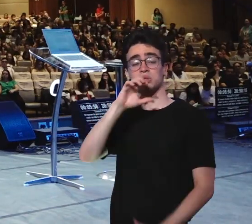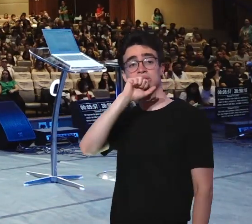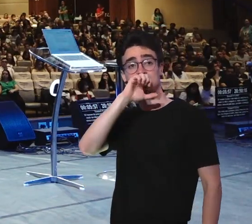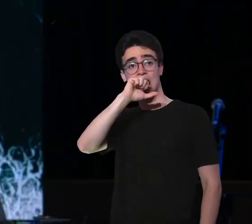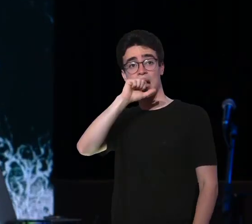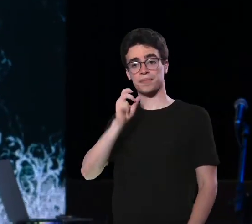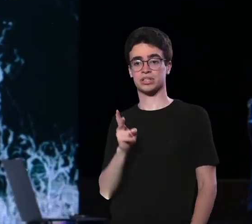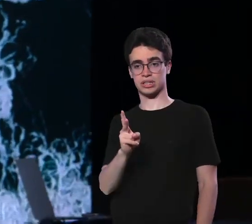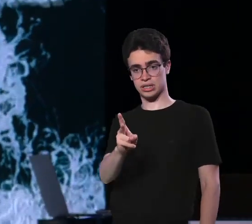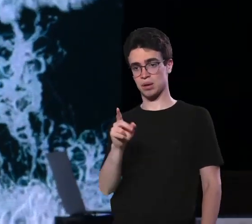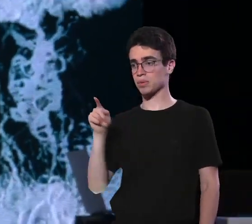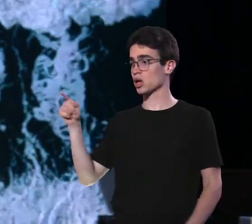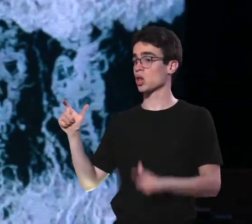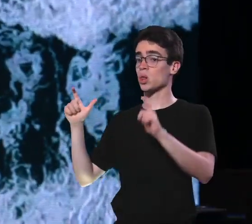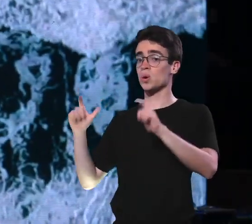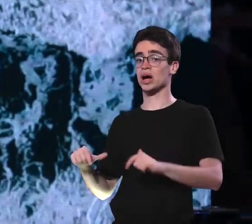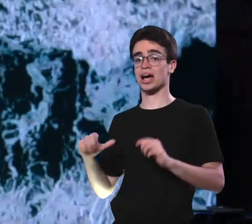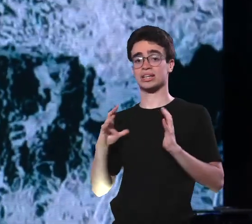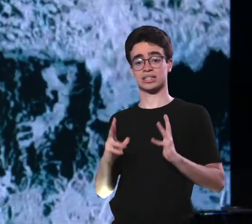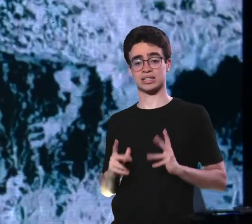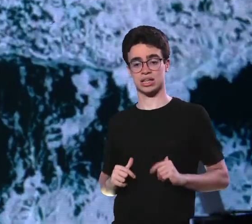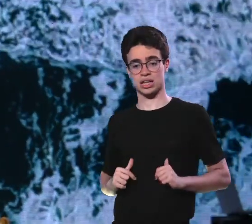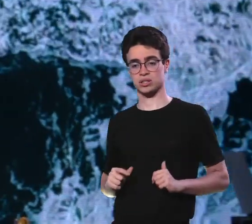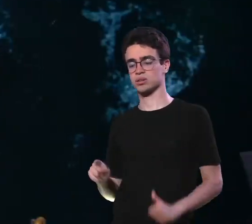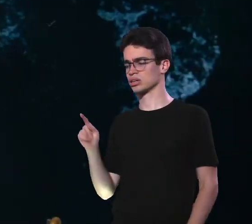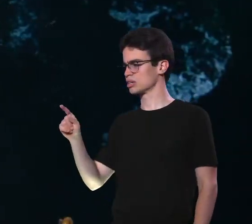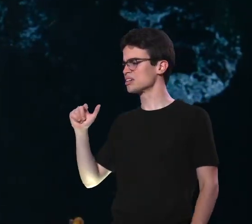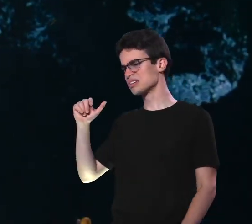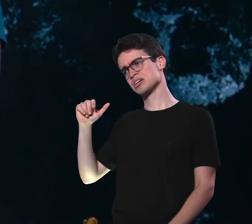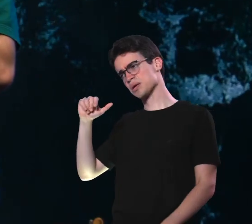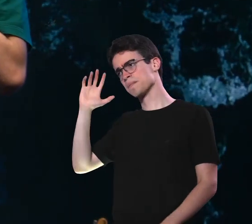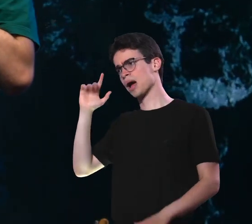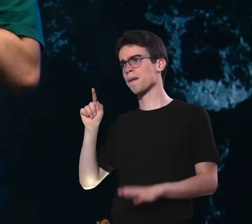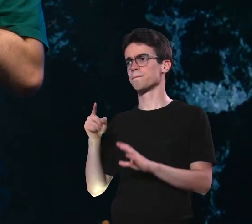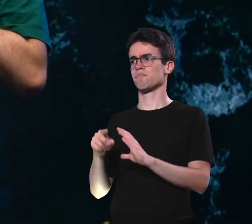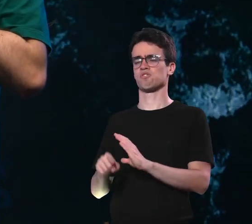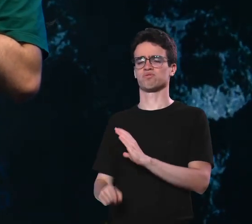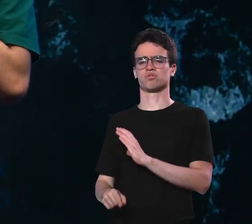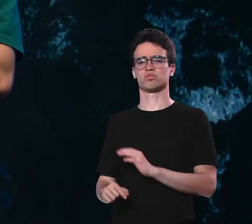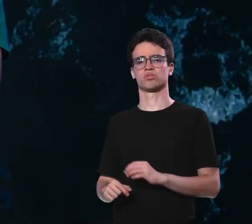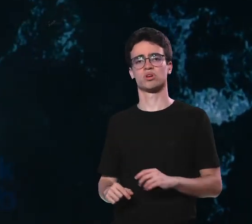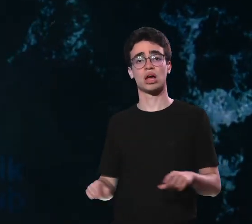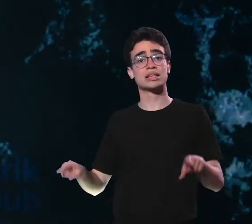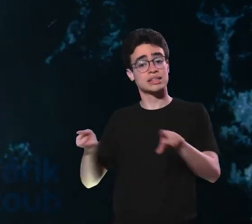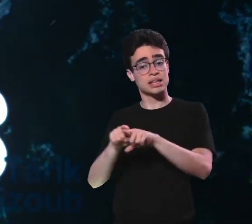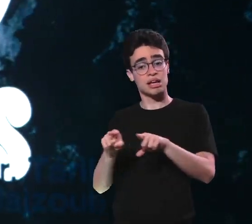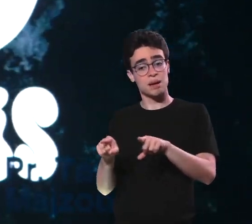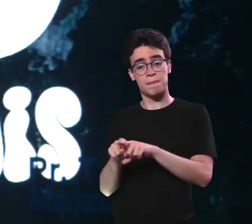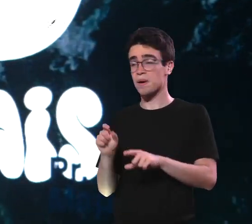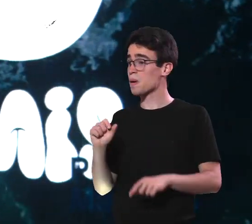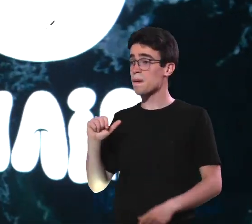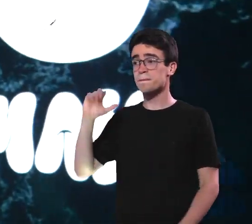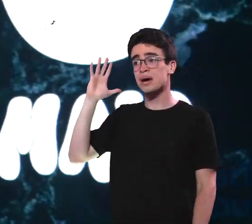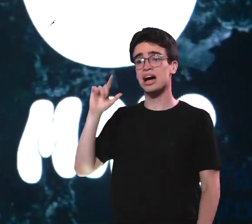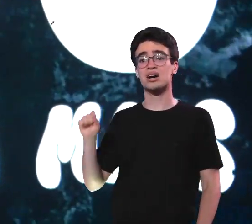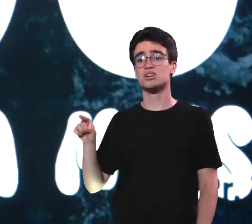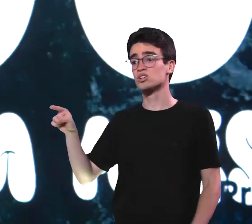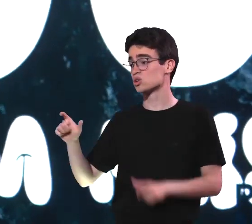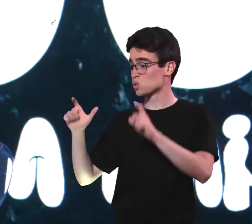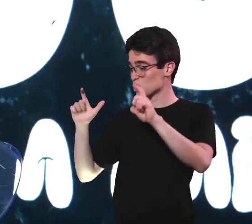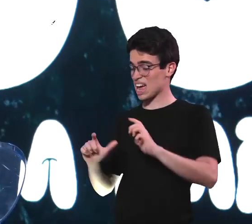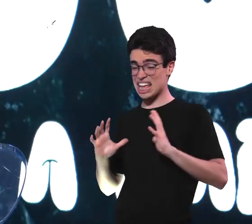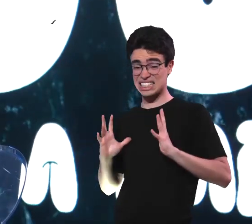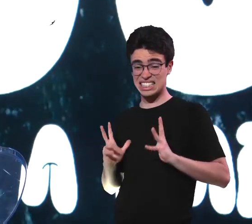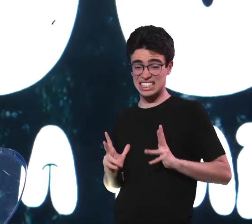entrar. Ali já era um lugar um pouquinho mais profundo na presença de Deus. Mas tinha mais ainda, tinha o lugar